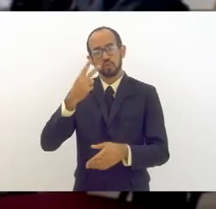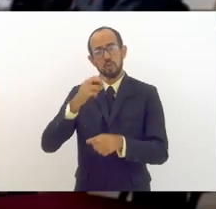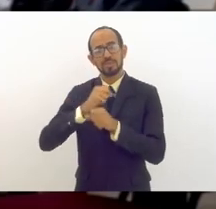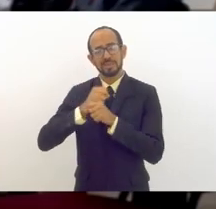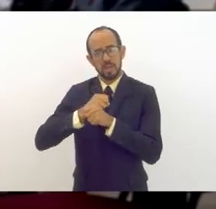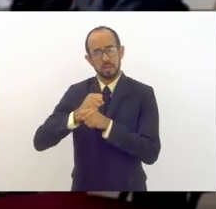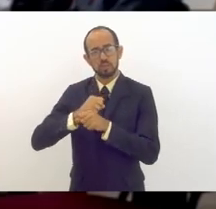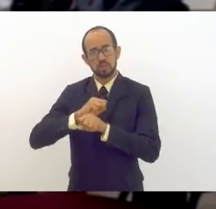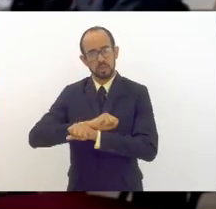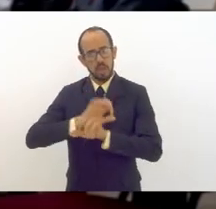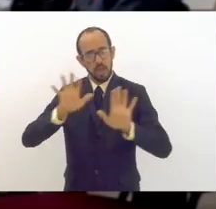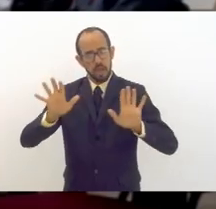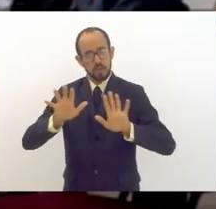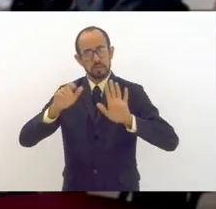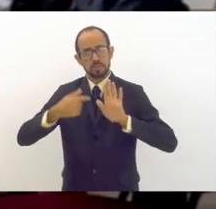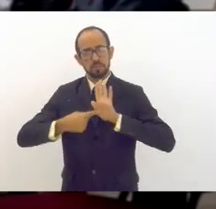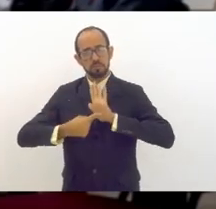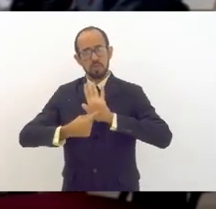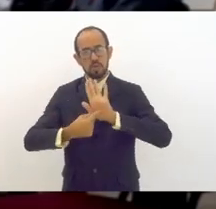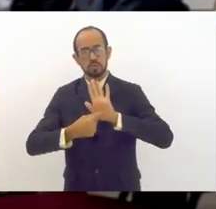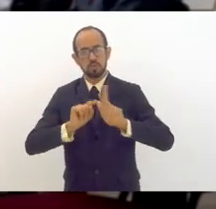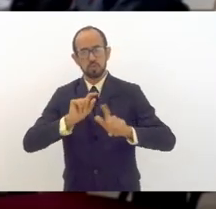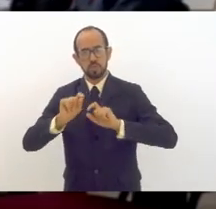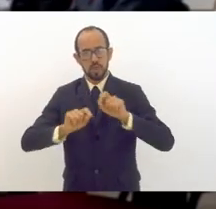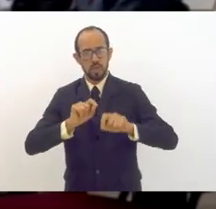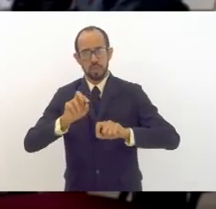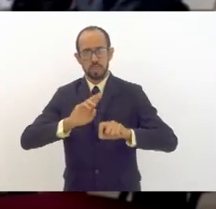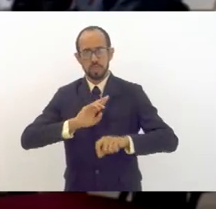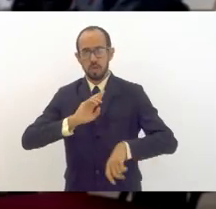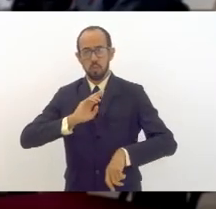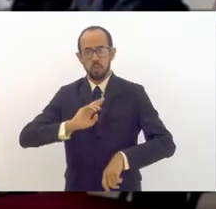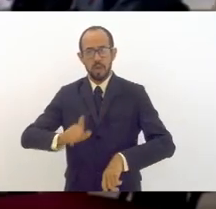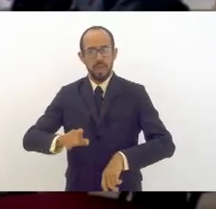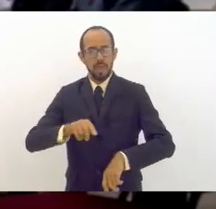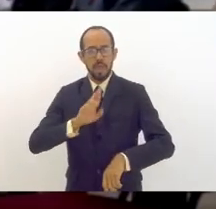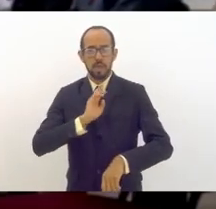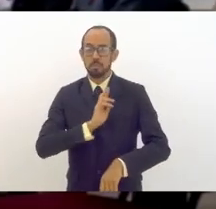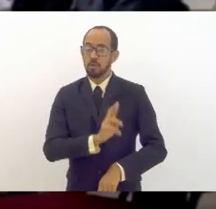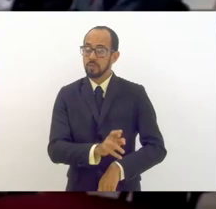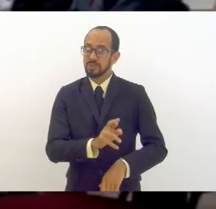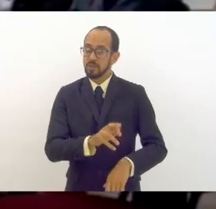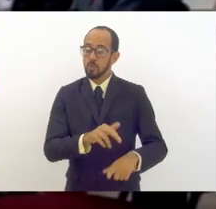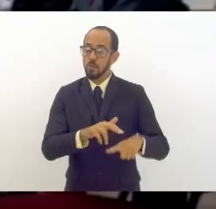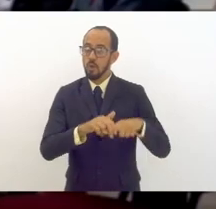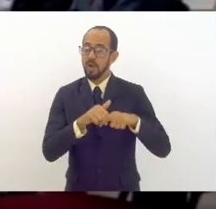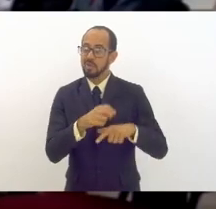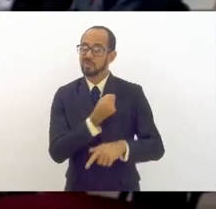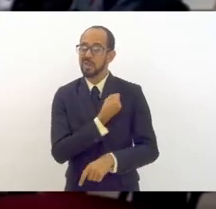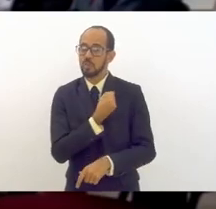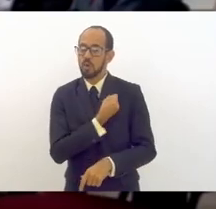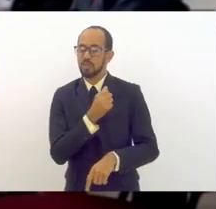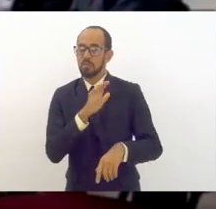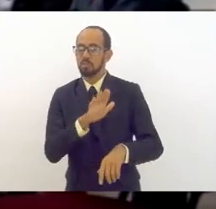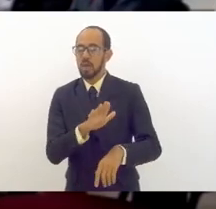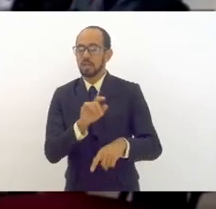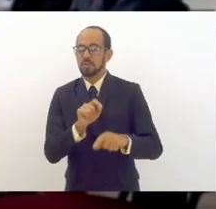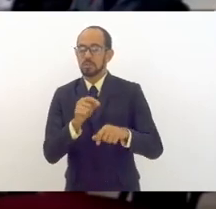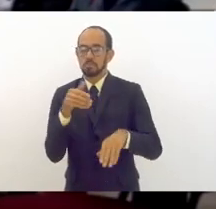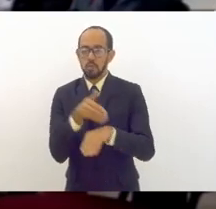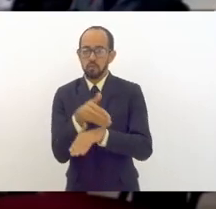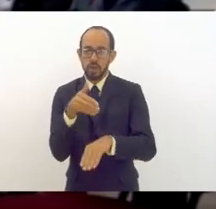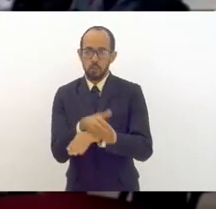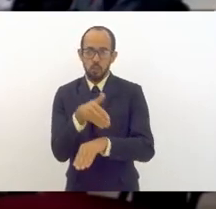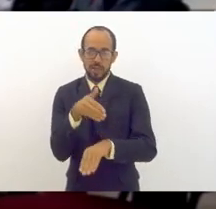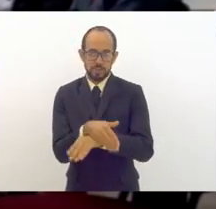claras que deixam claro que não haverá reprovação por resultado, mas a reprovação por